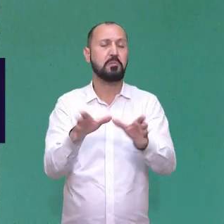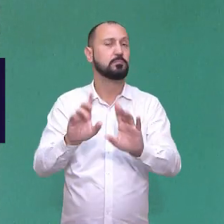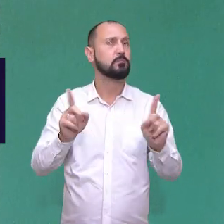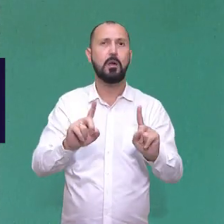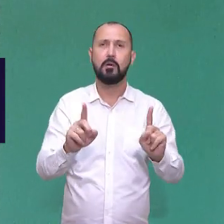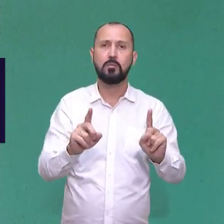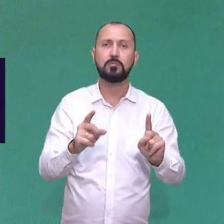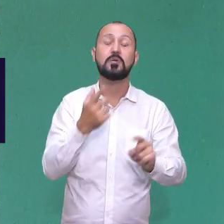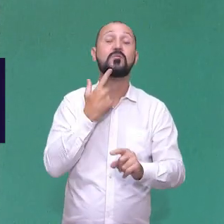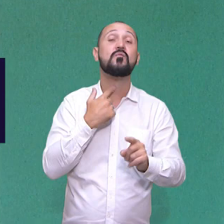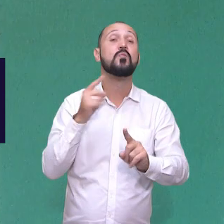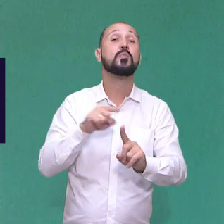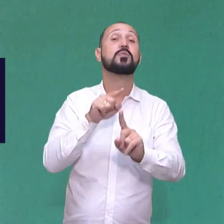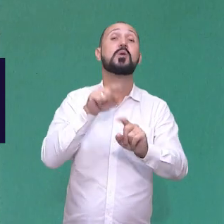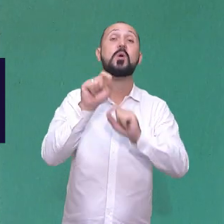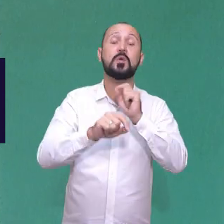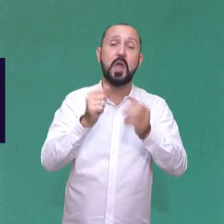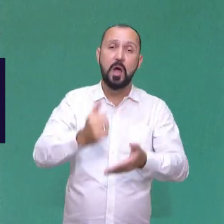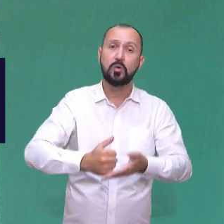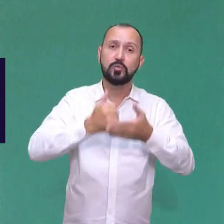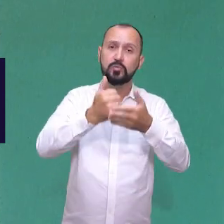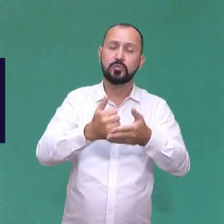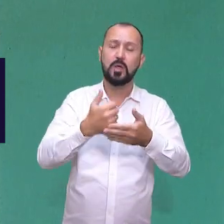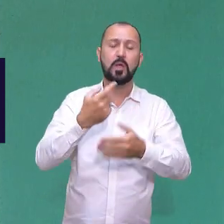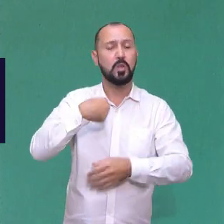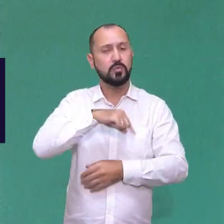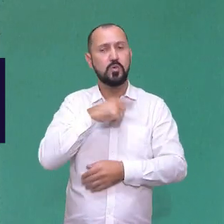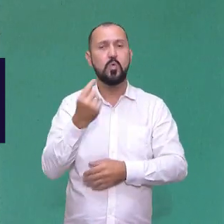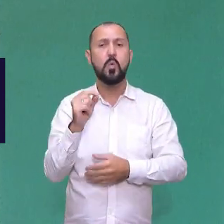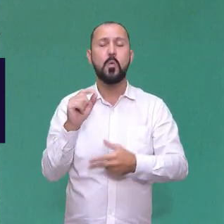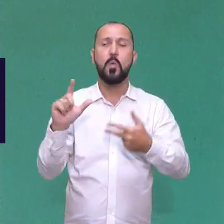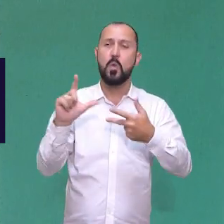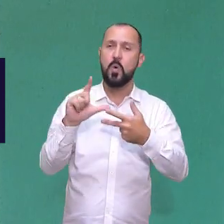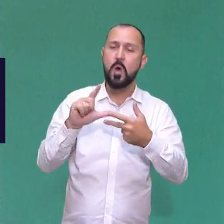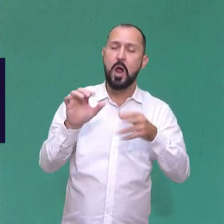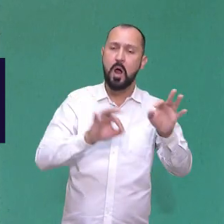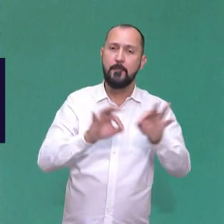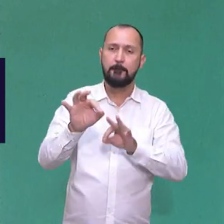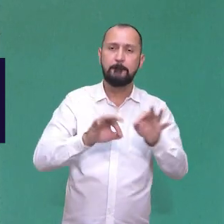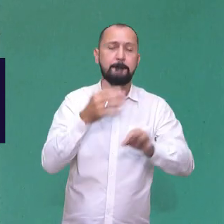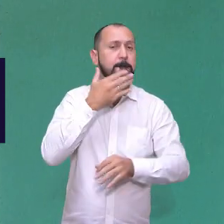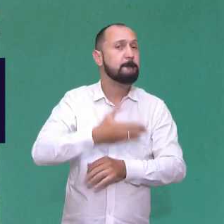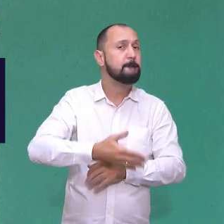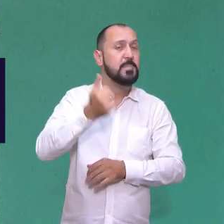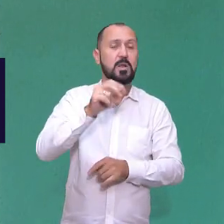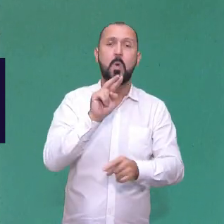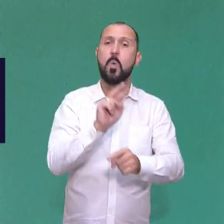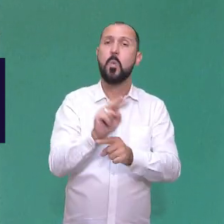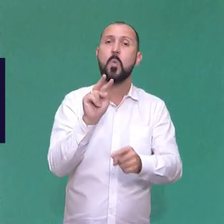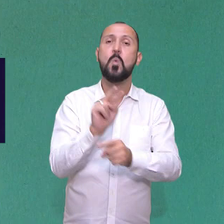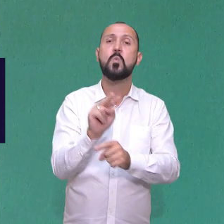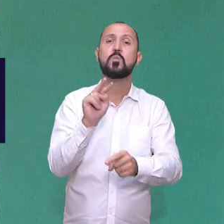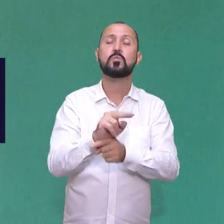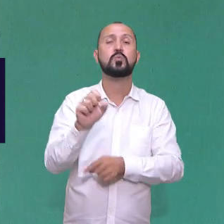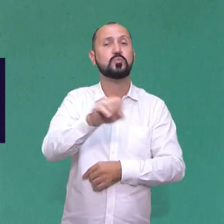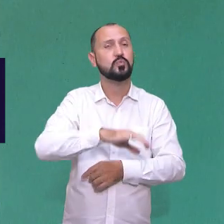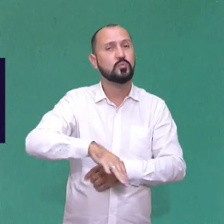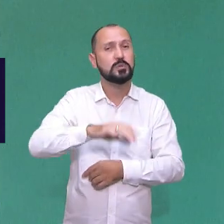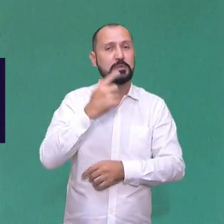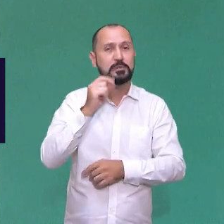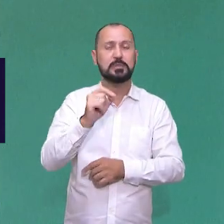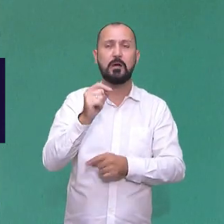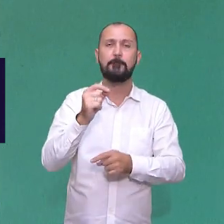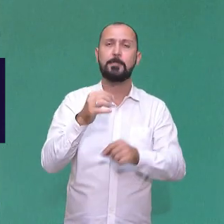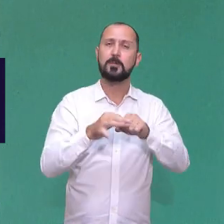a razão é A ou B ou C, não é essa a nossa intenção. Nossa intenção é dar uma contribuição como legislador para que a gente possa